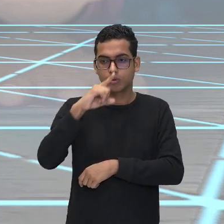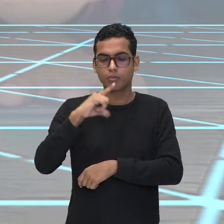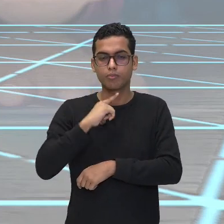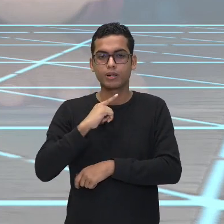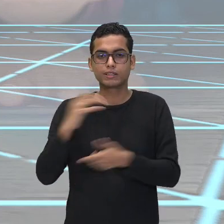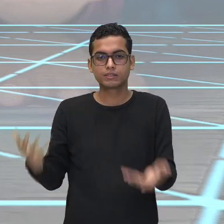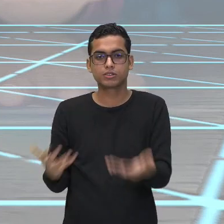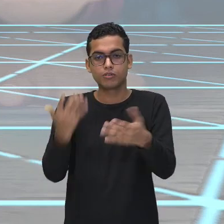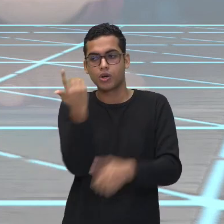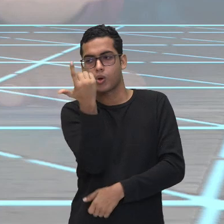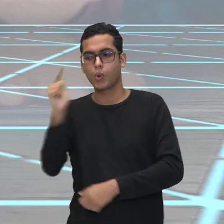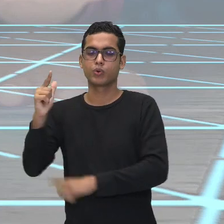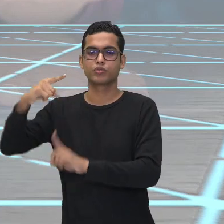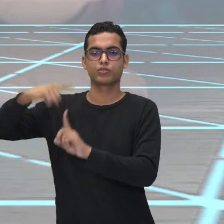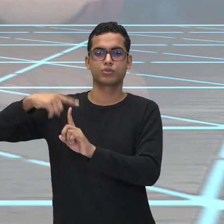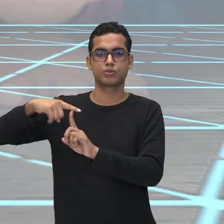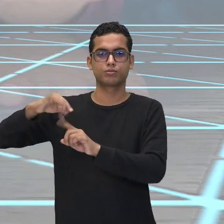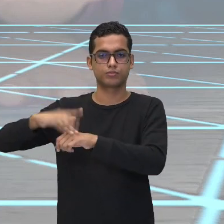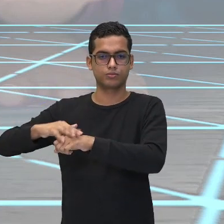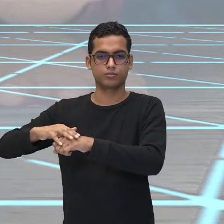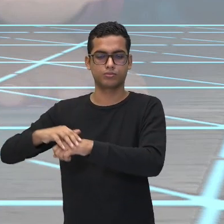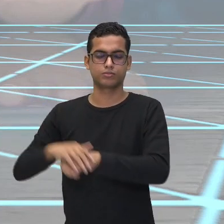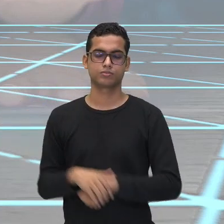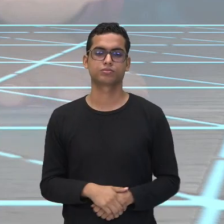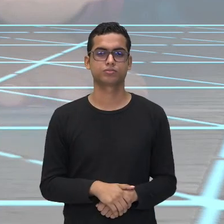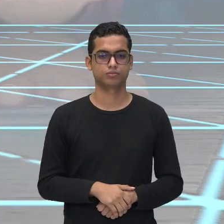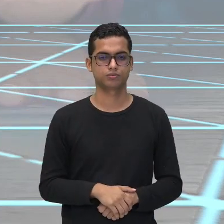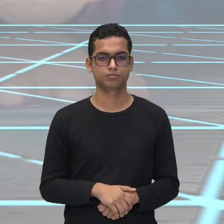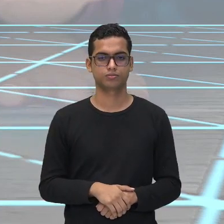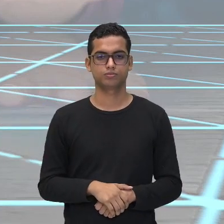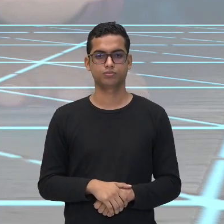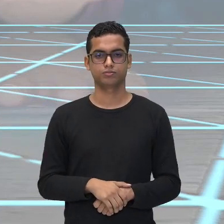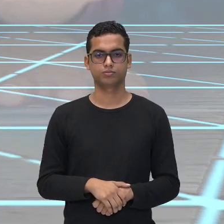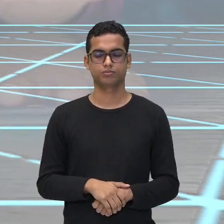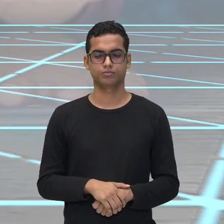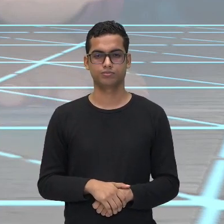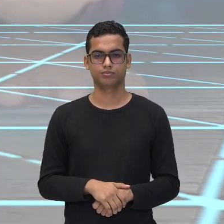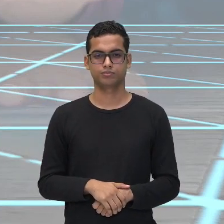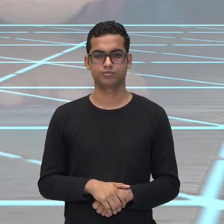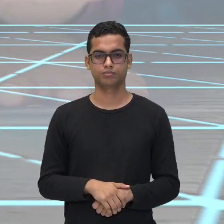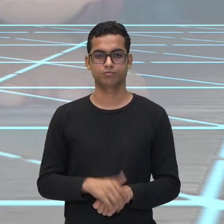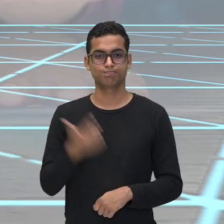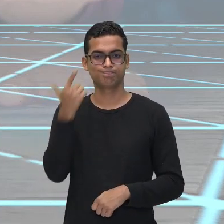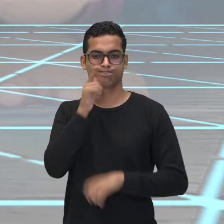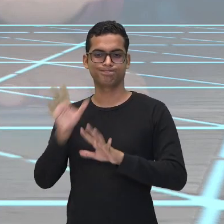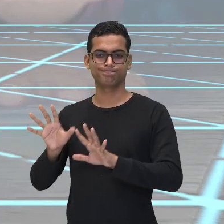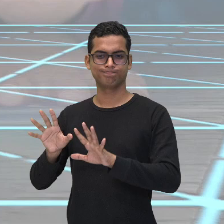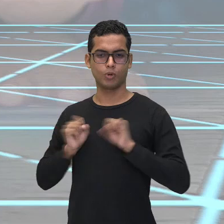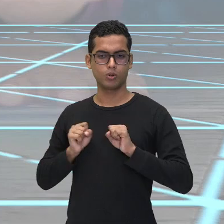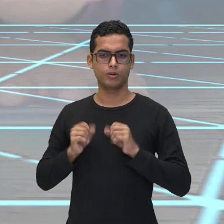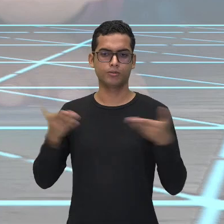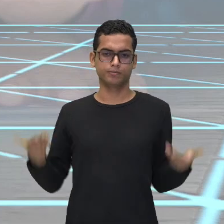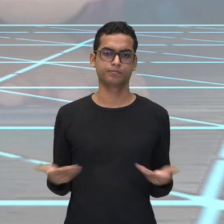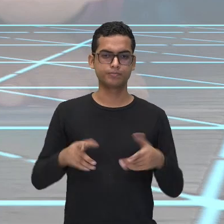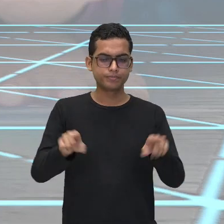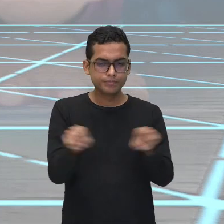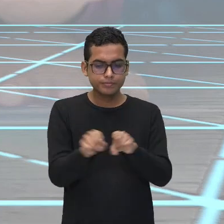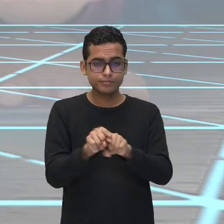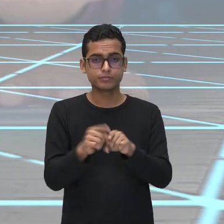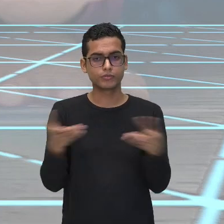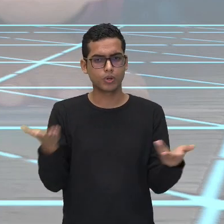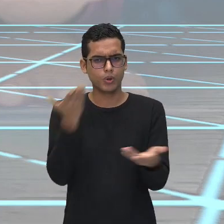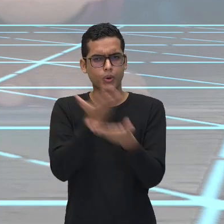é uma porta aberta, né, para a instalação de outras doenças. E a gente vai ver como é que a gente